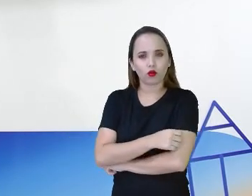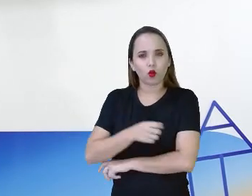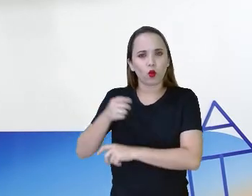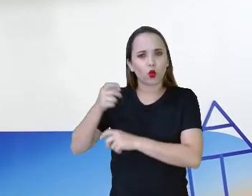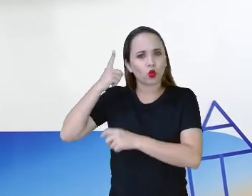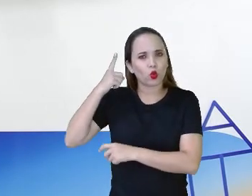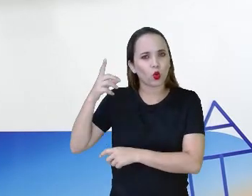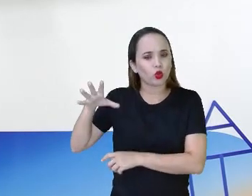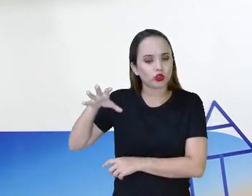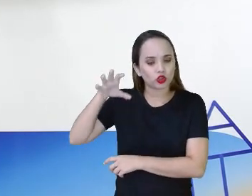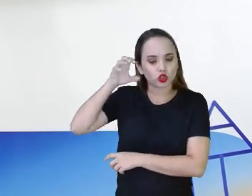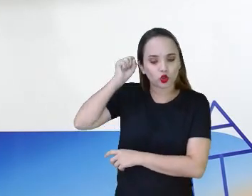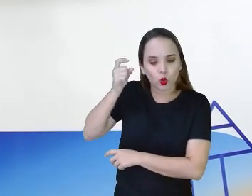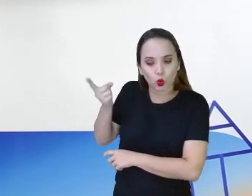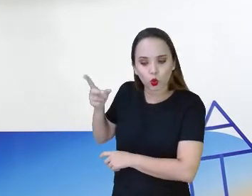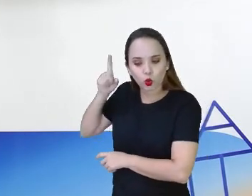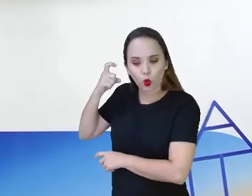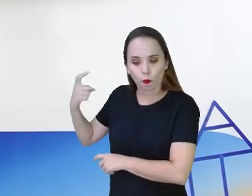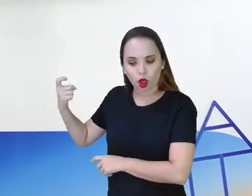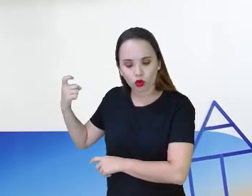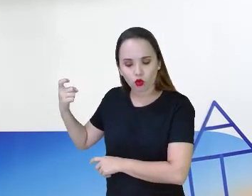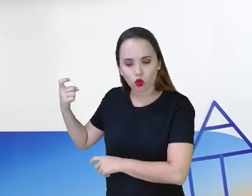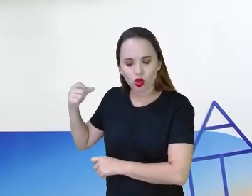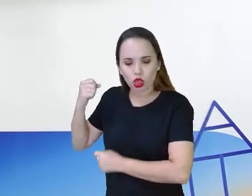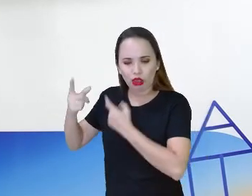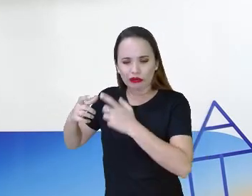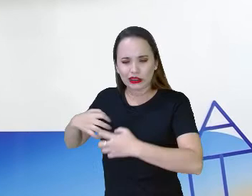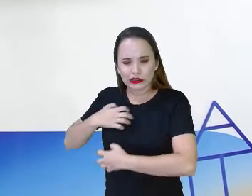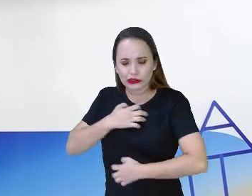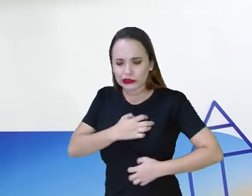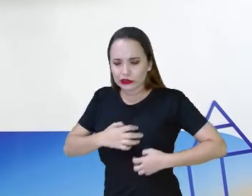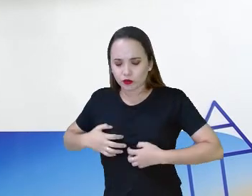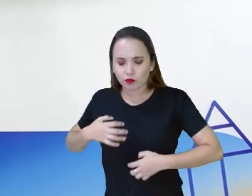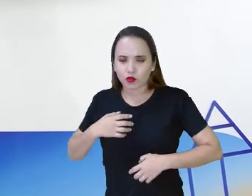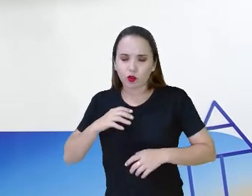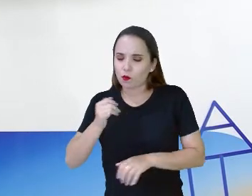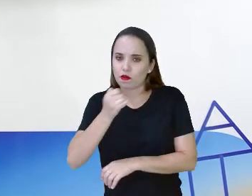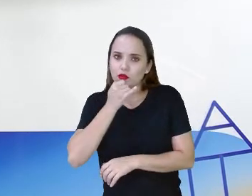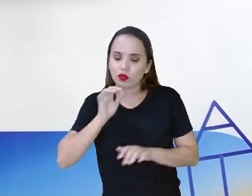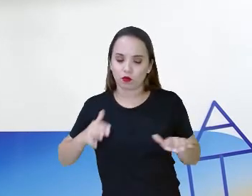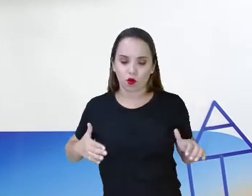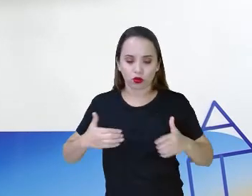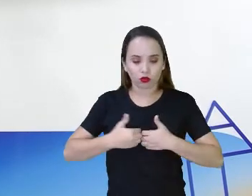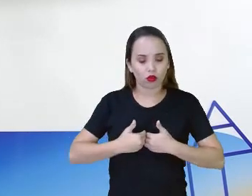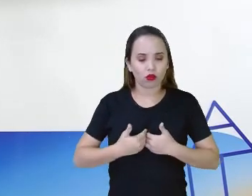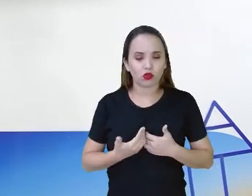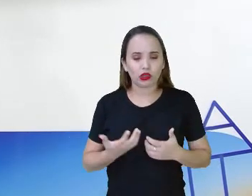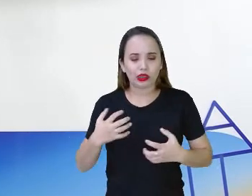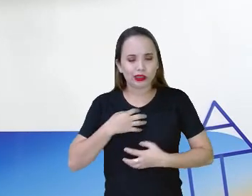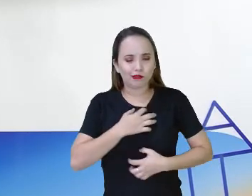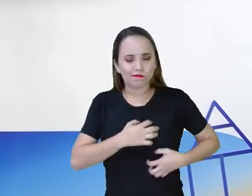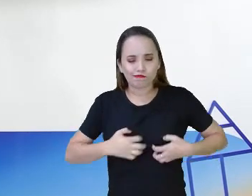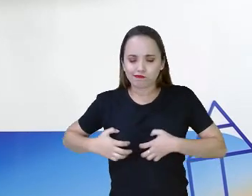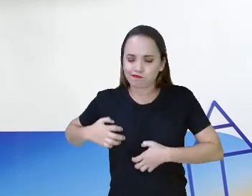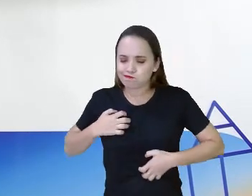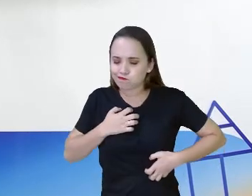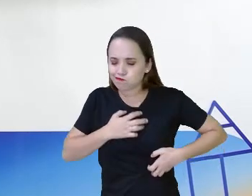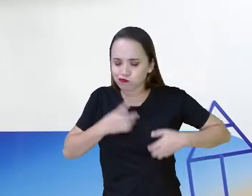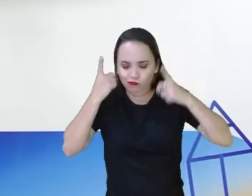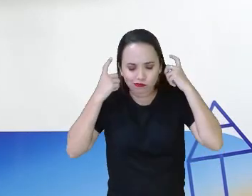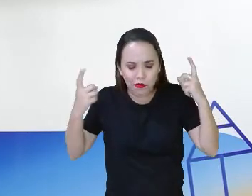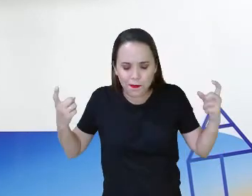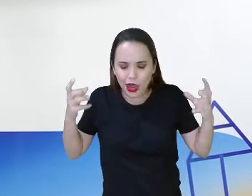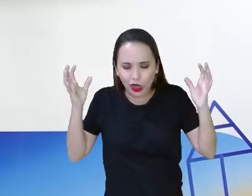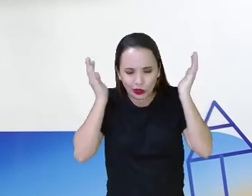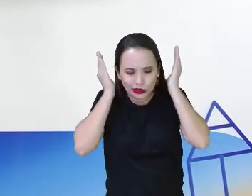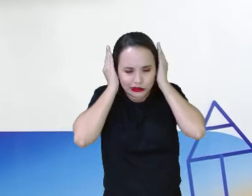de barulho, e ele se incomoda, o autista com muito barulho, se incomoda muito, mas é importante